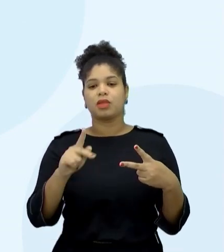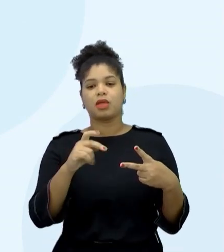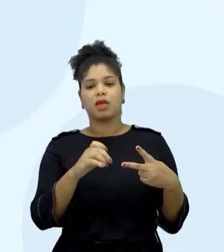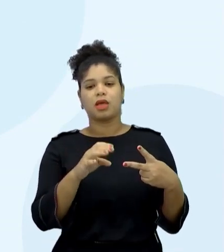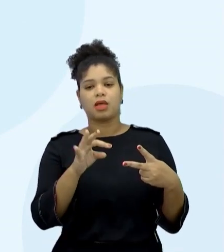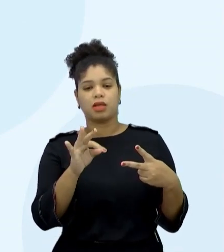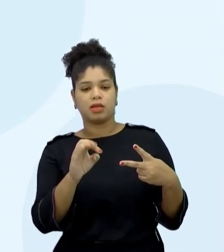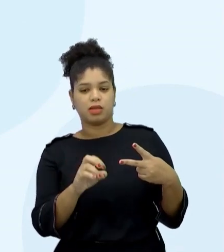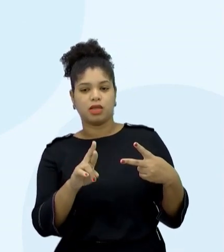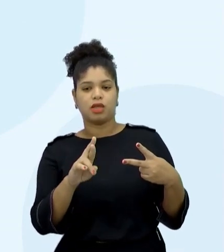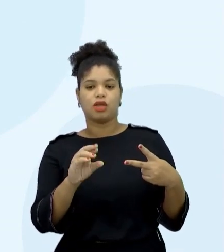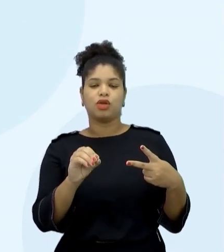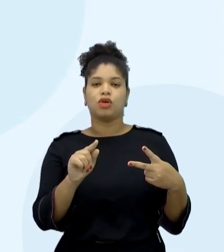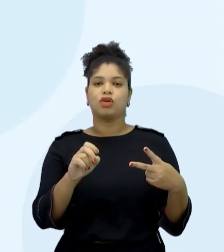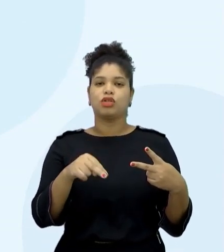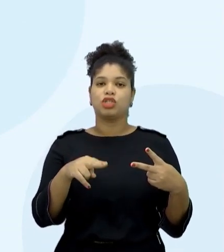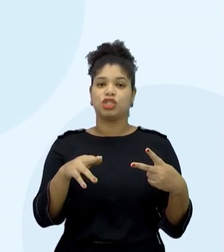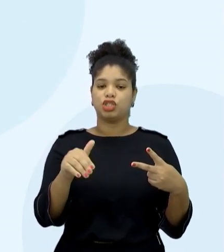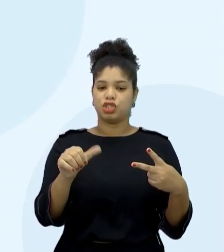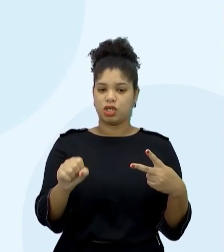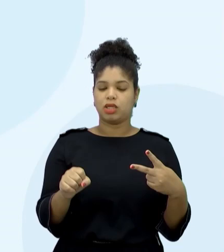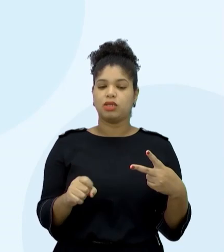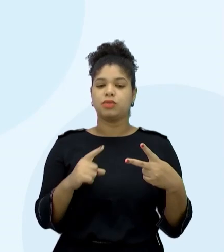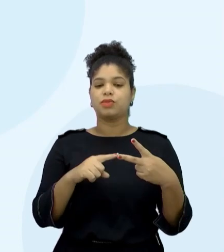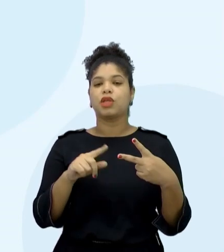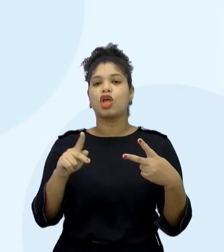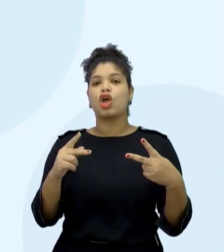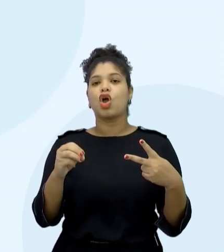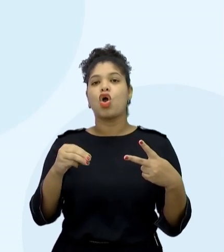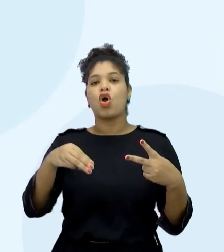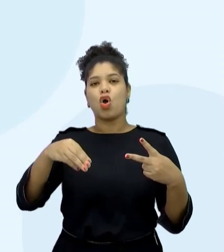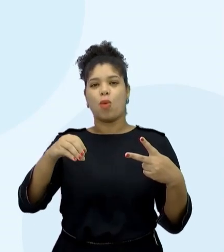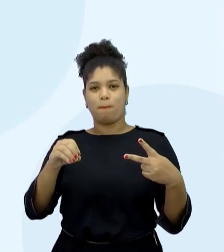as fases são indistinguíveis quando